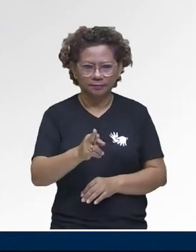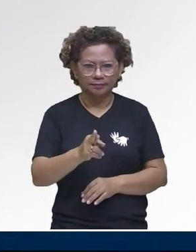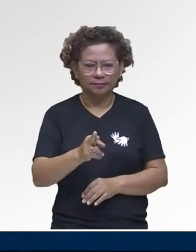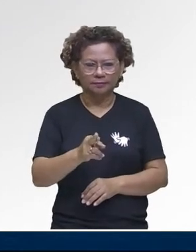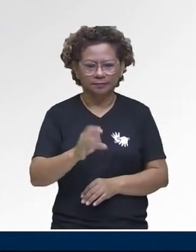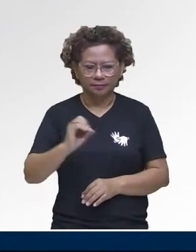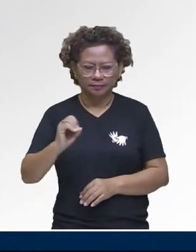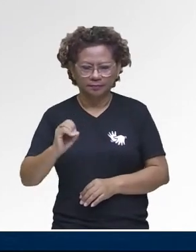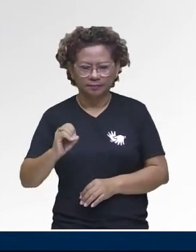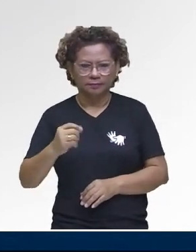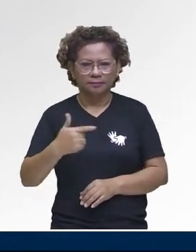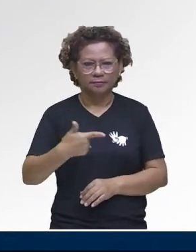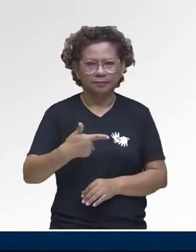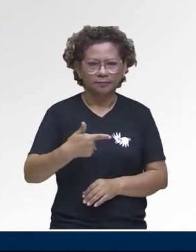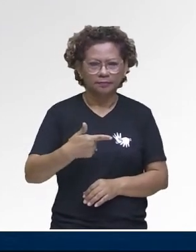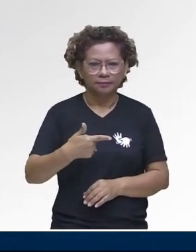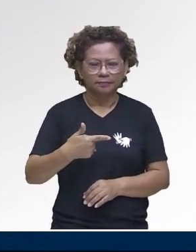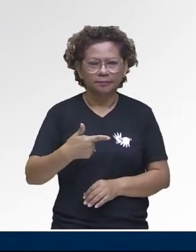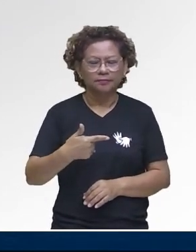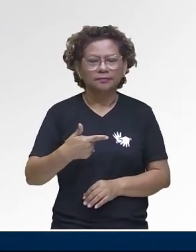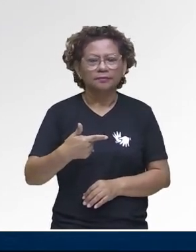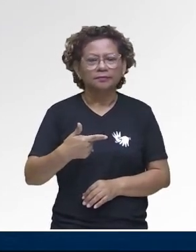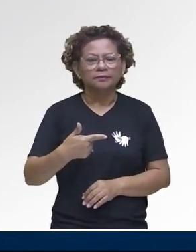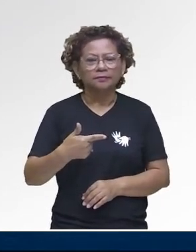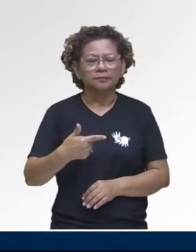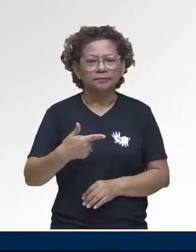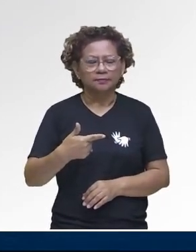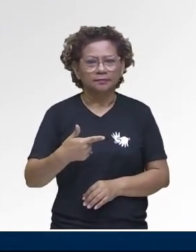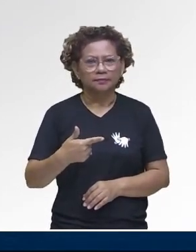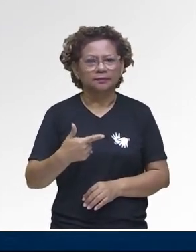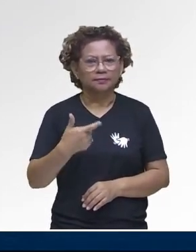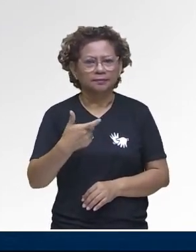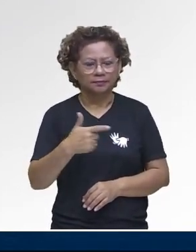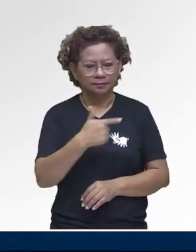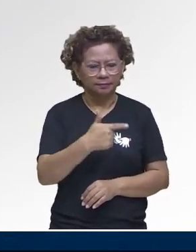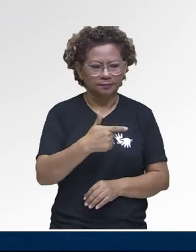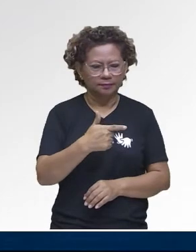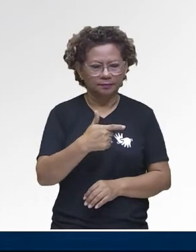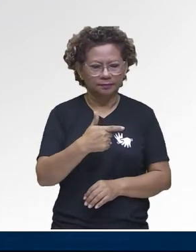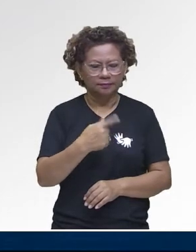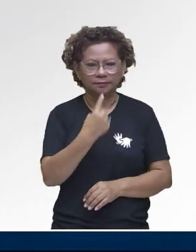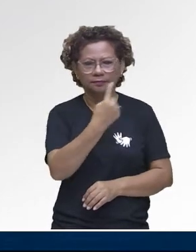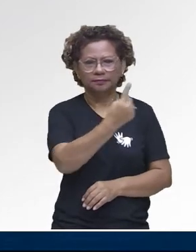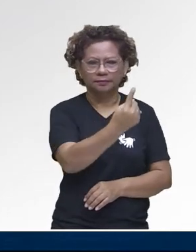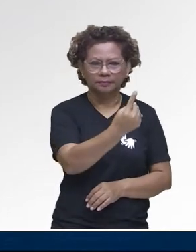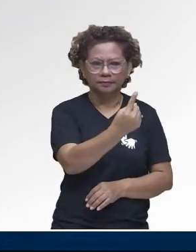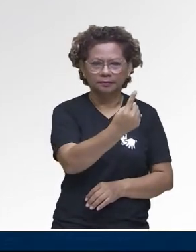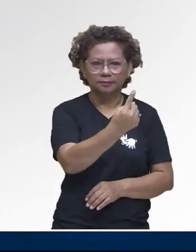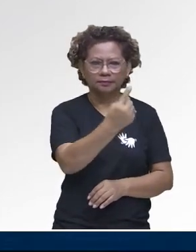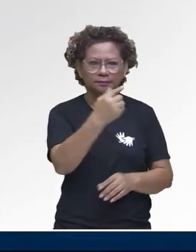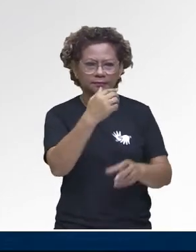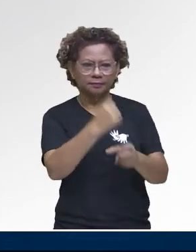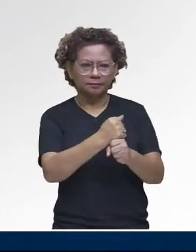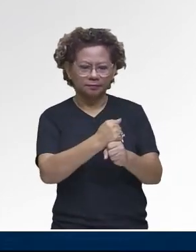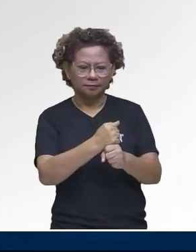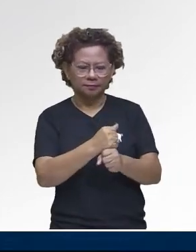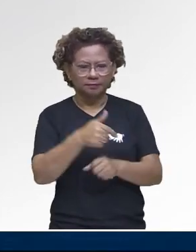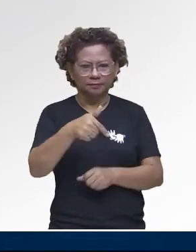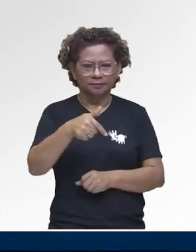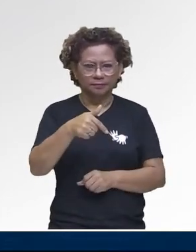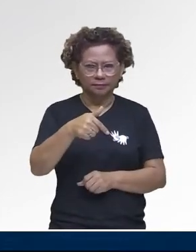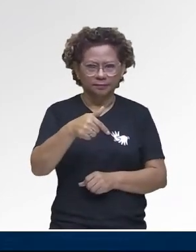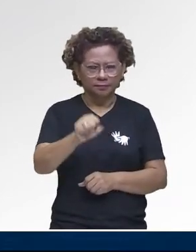11, 12, vai 1 lá para cima, 4 mais 1, 5, mais 3, 5, 6, 7 e